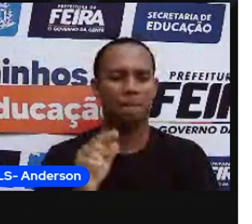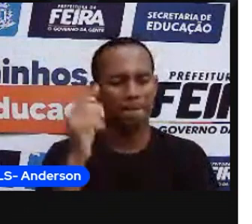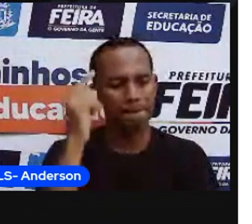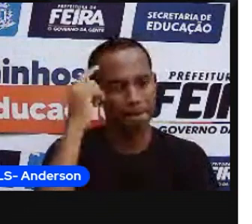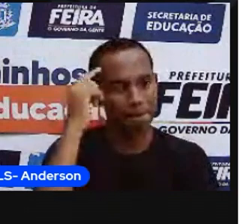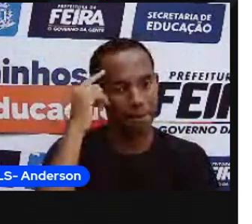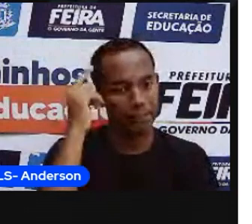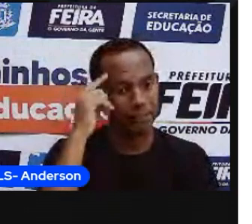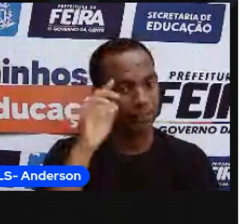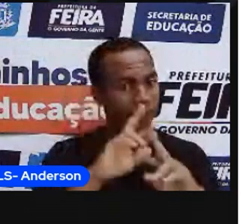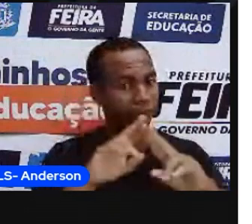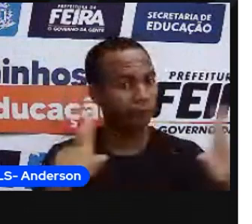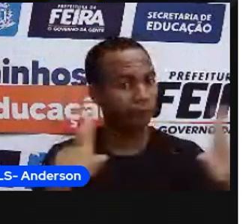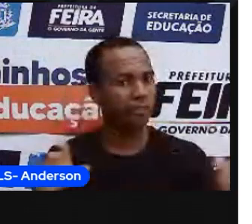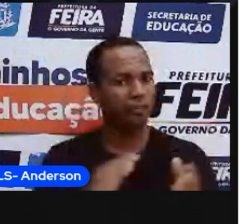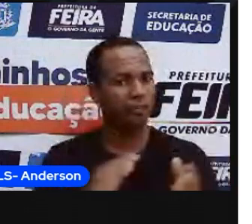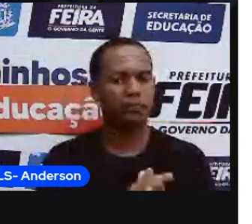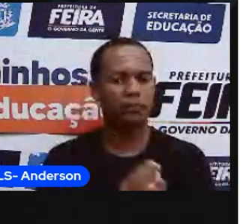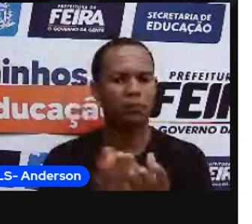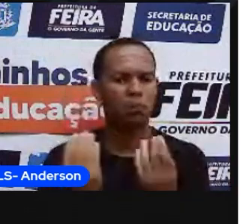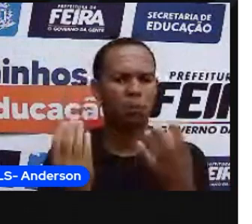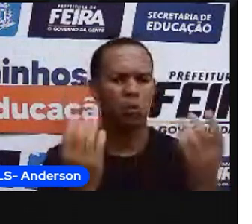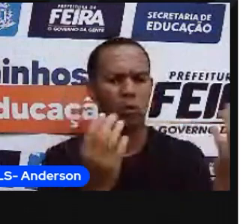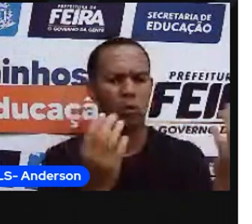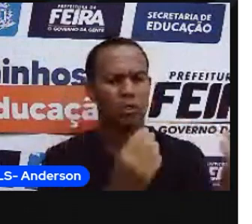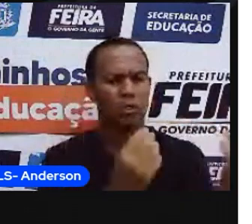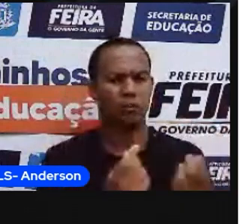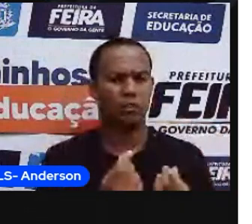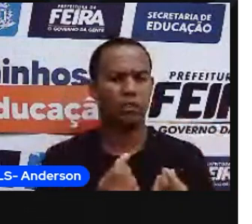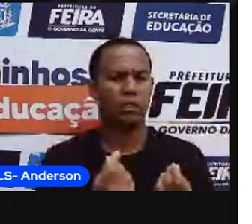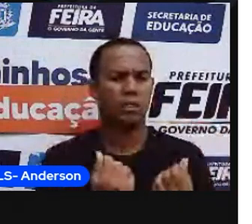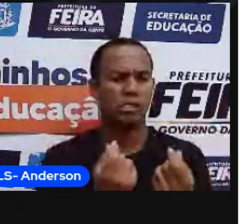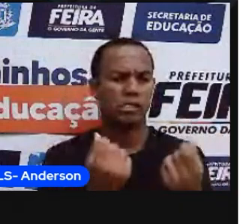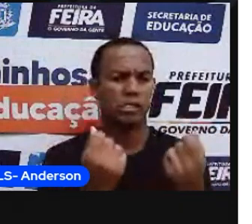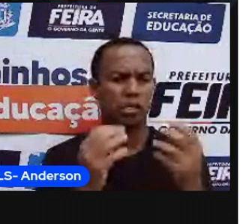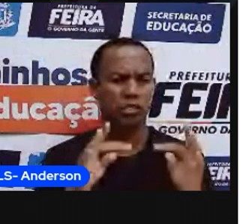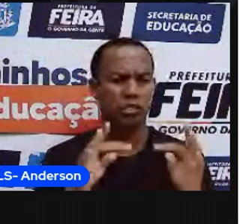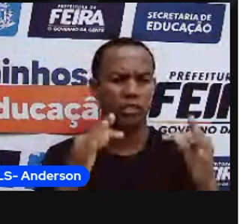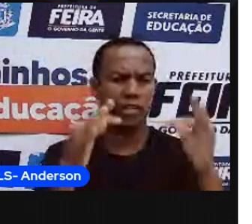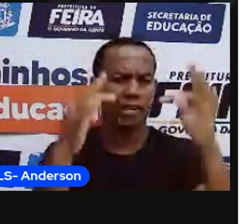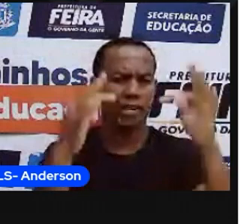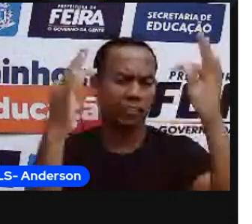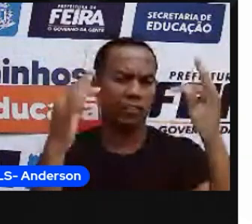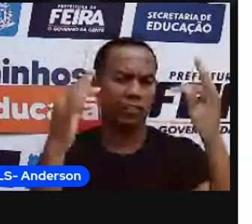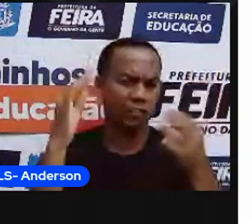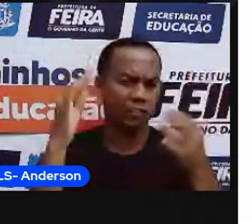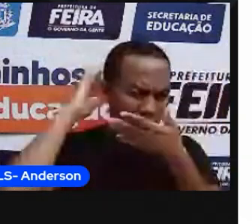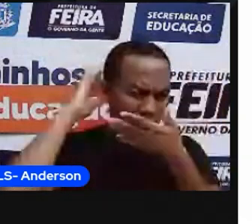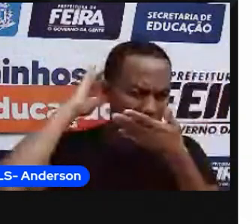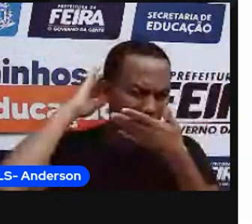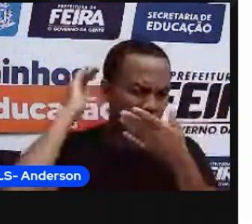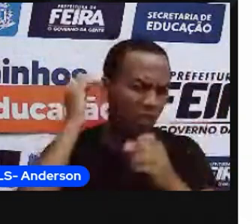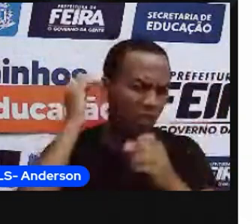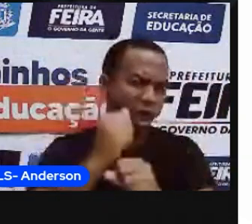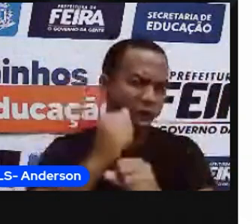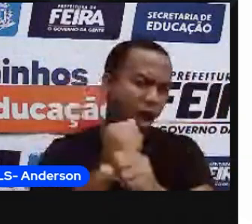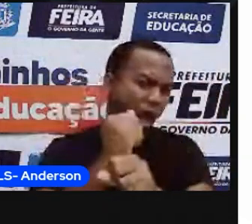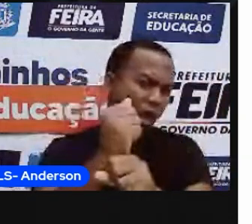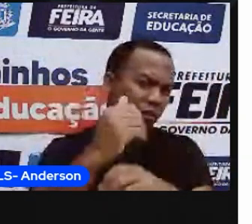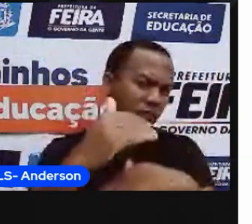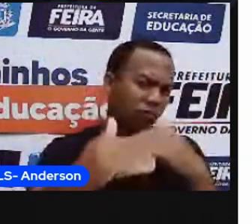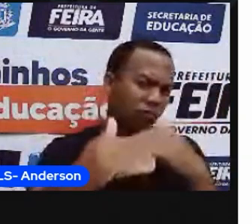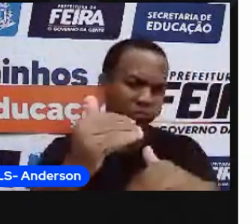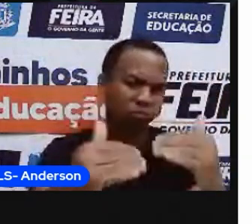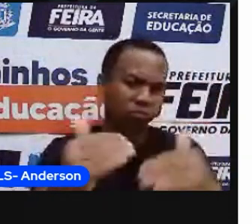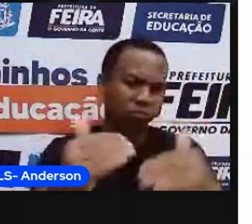né? Bom, muitas riquezas da Amazônia surgiram de técnicas indígenas, né, ao longo dos séculos de presença onde?